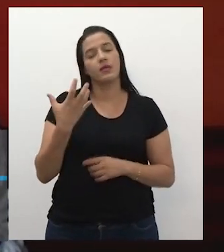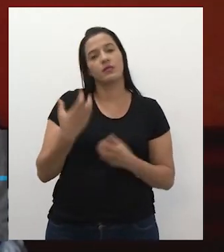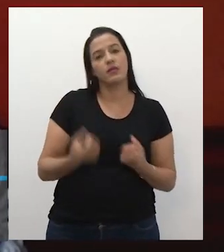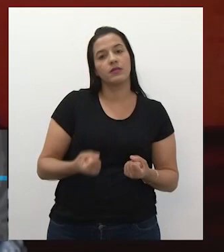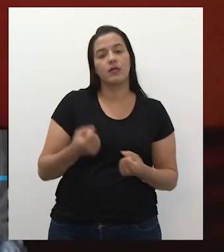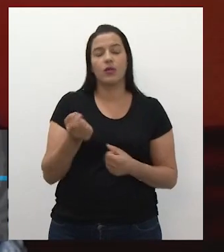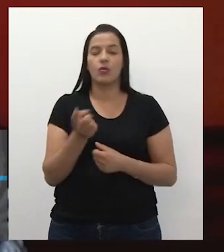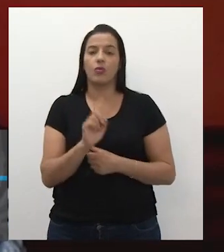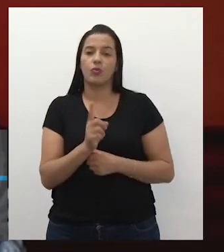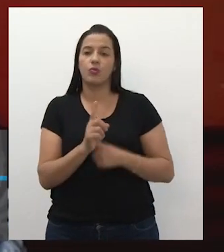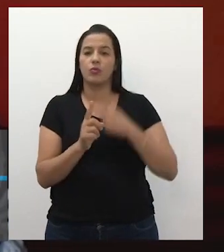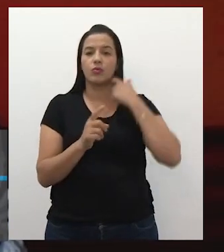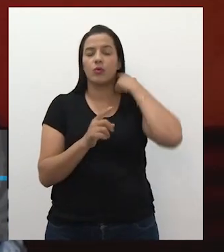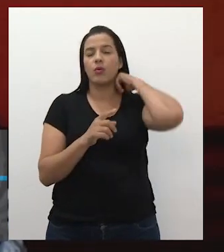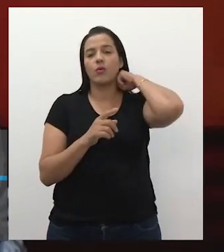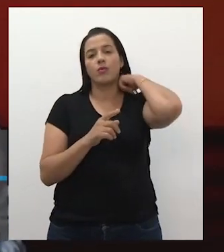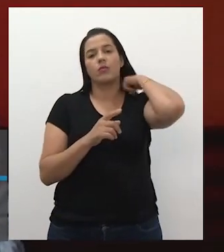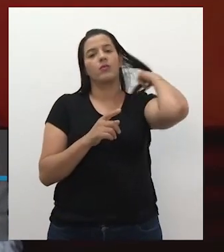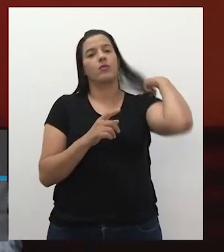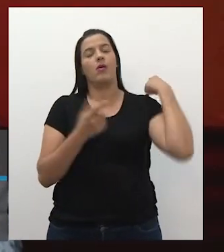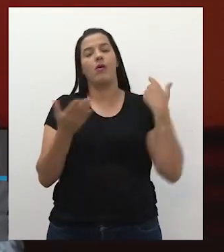algumas possibilidades